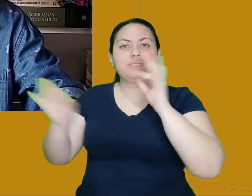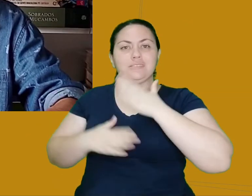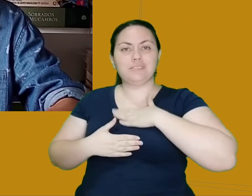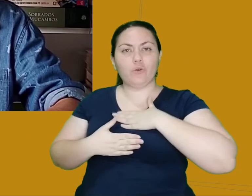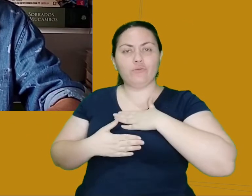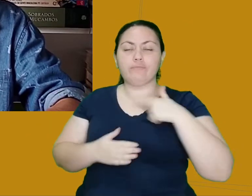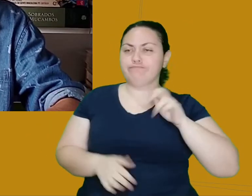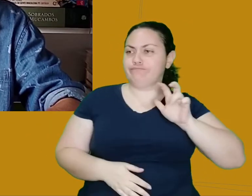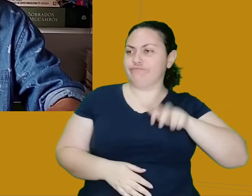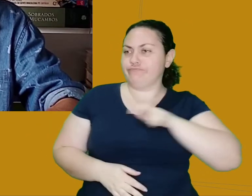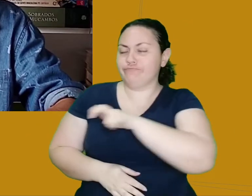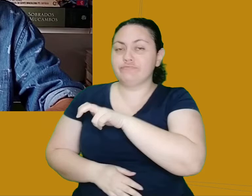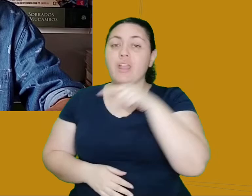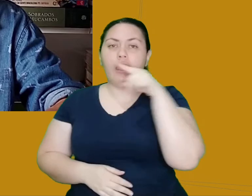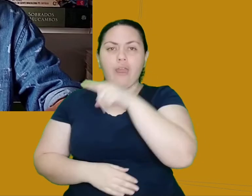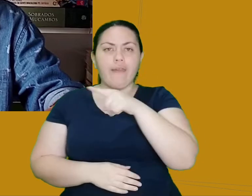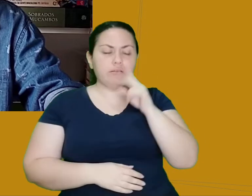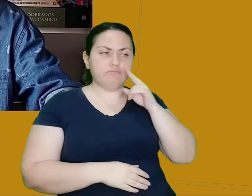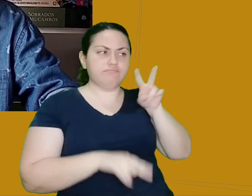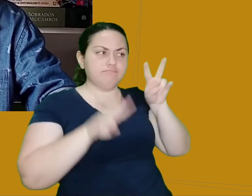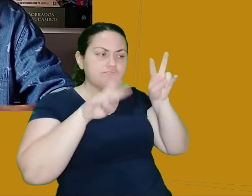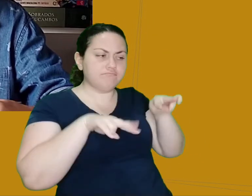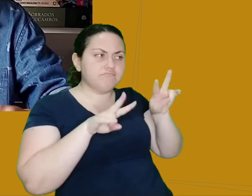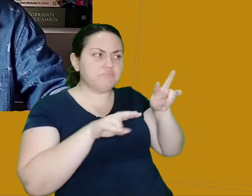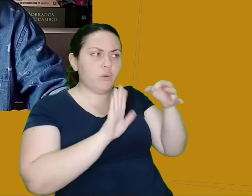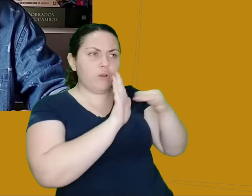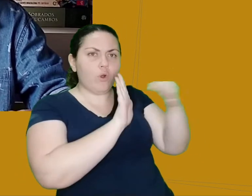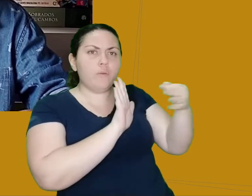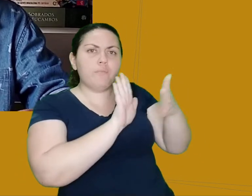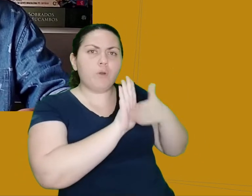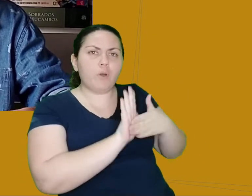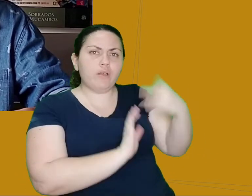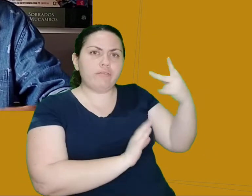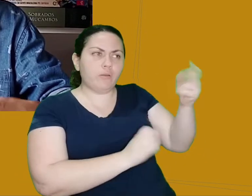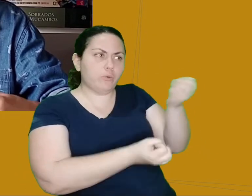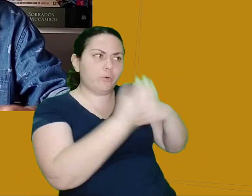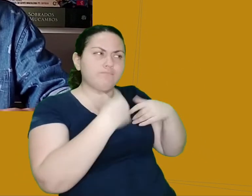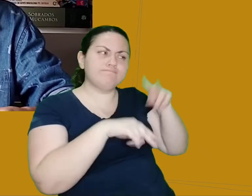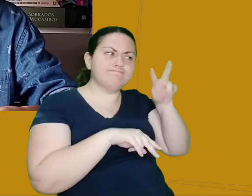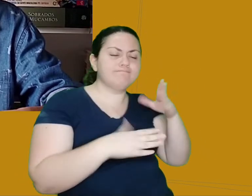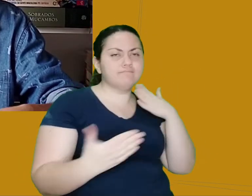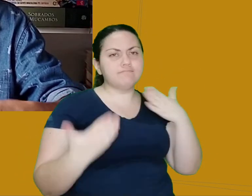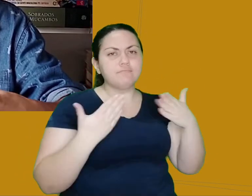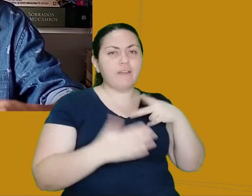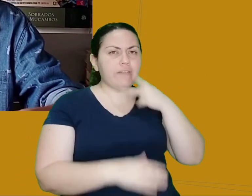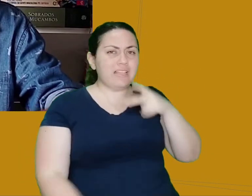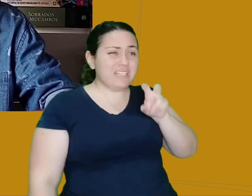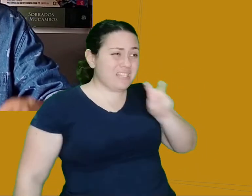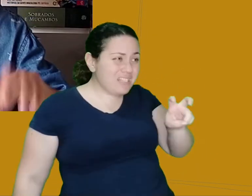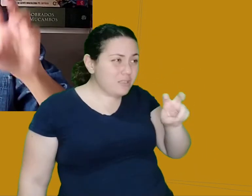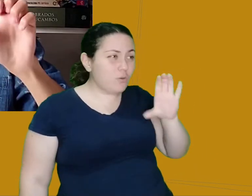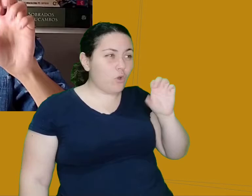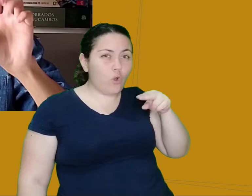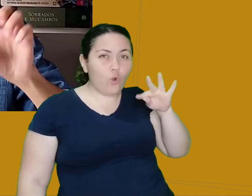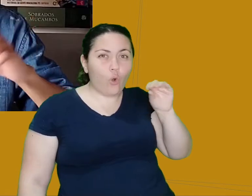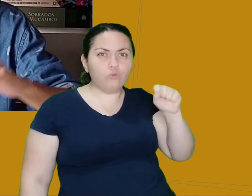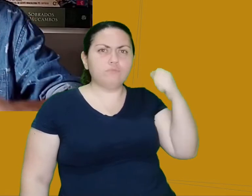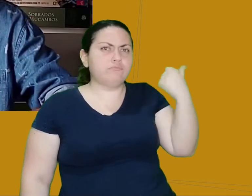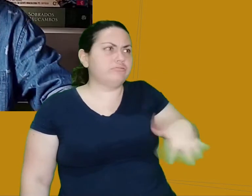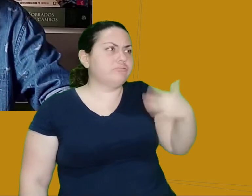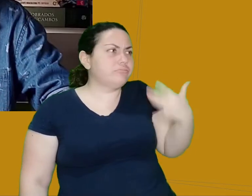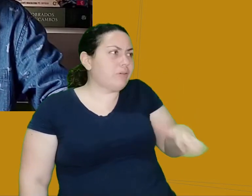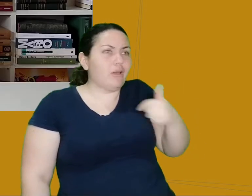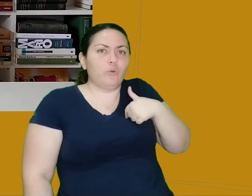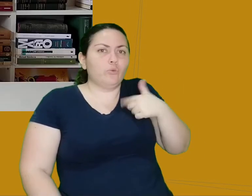bem do sujeito, ouve a proposta da fábrica de agulhas com desconfiança e diz que 5 contos era um valor muito alto para um modesto tabelião